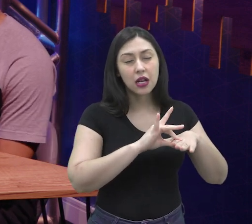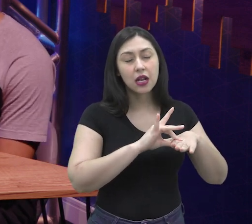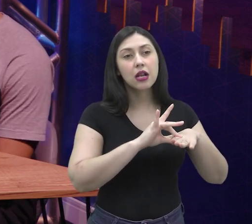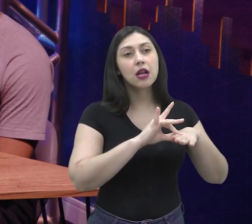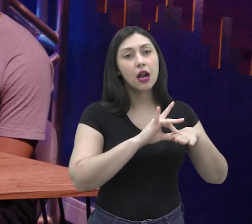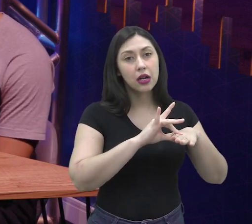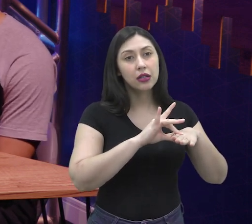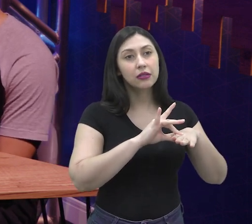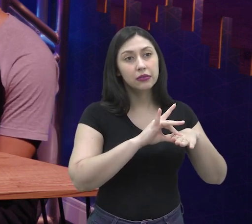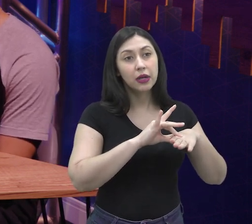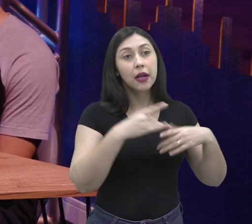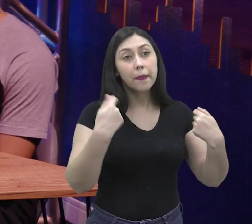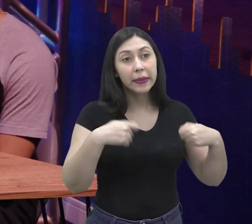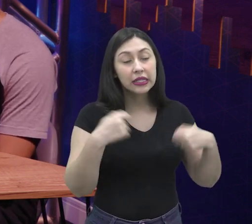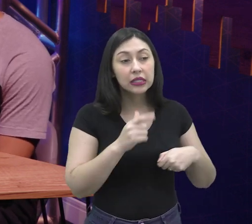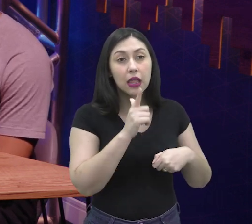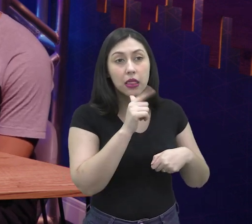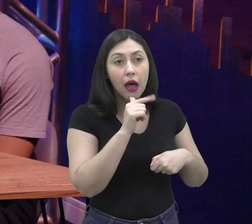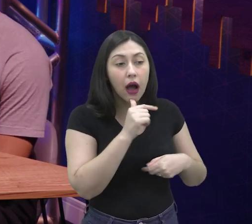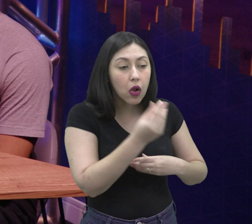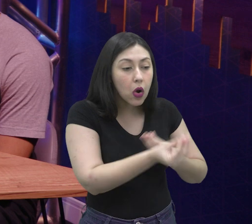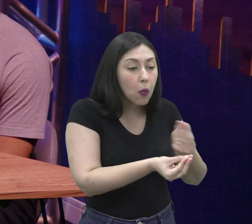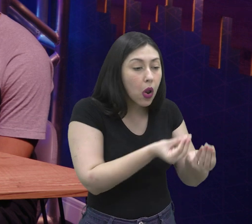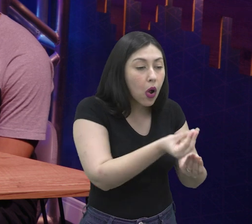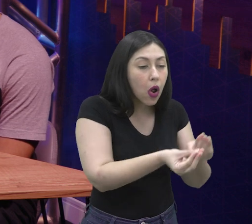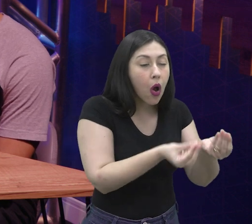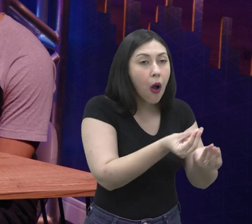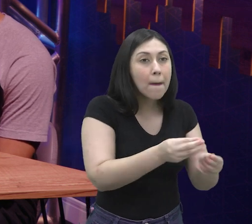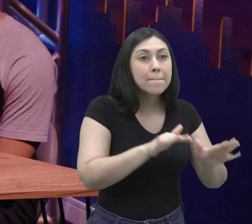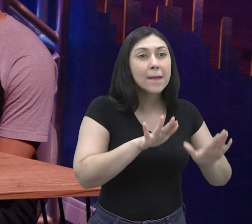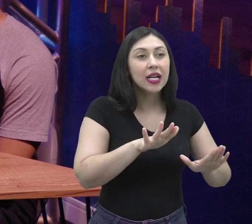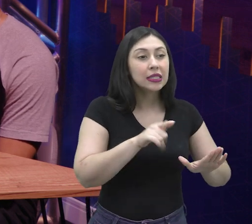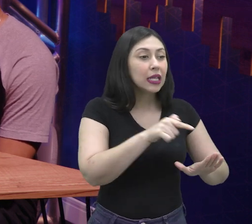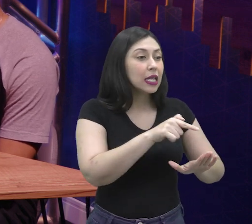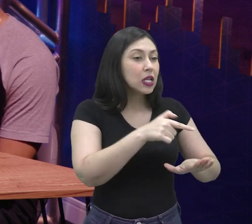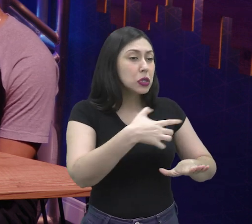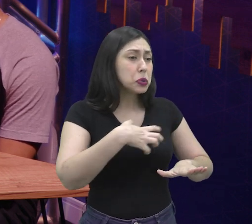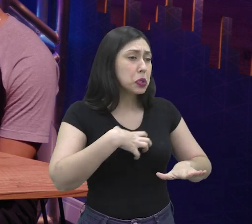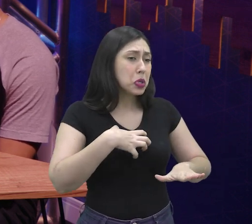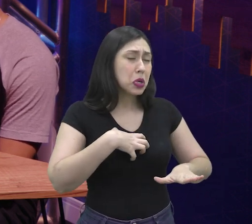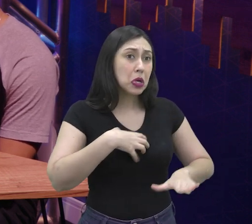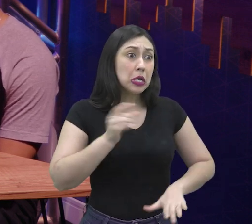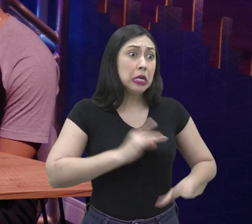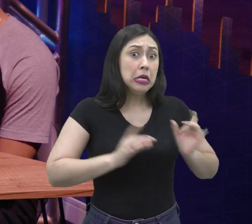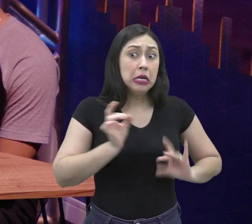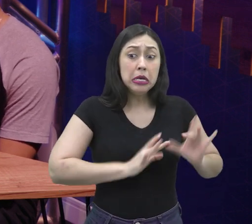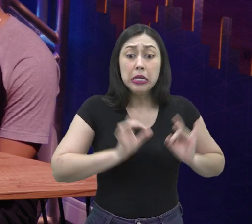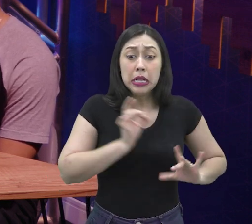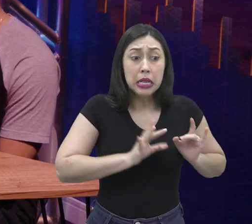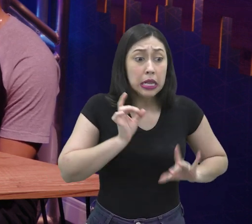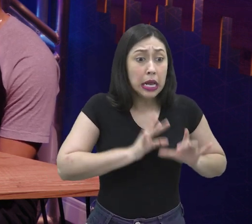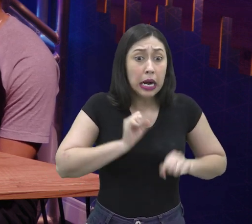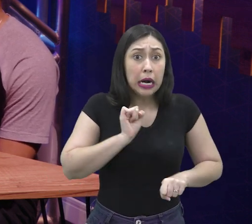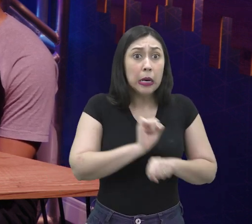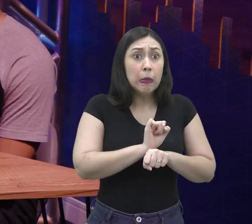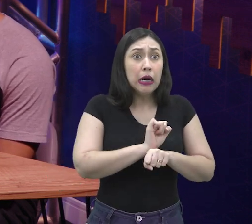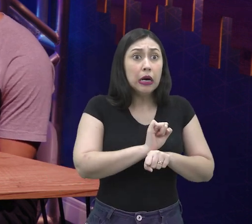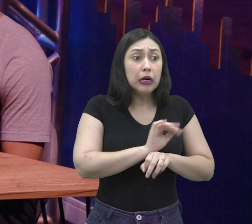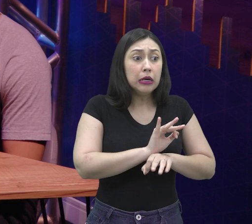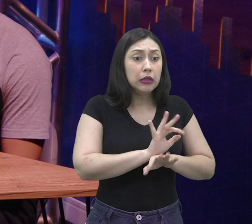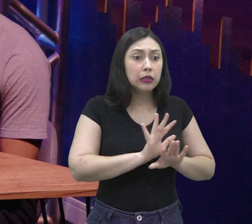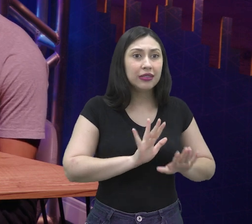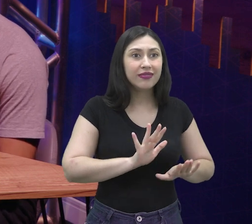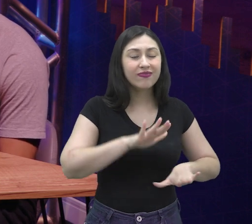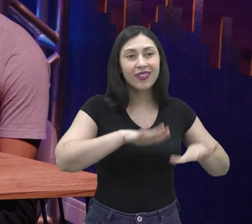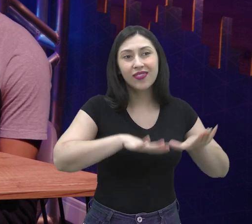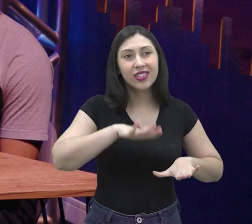desidratação. A gente vai curar, então, a desidratação. Só que como ele já estava nesse estado fisiológico de choque, que o próprio organismo dele estava preparando ele para